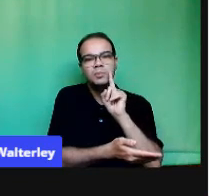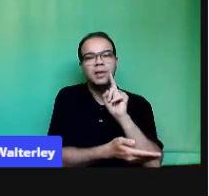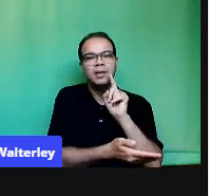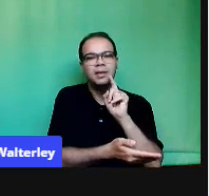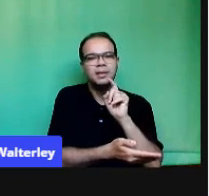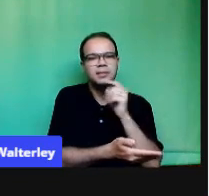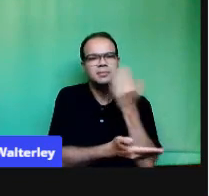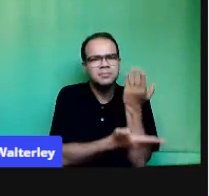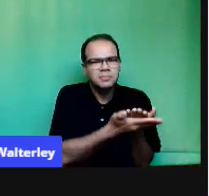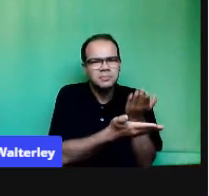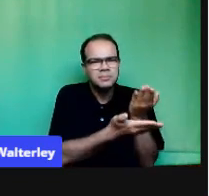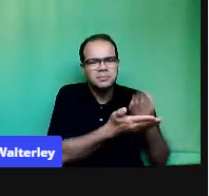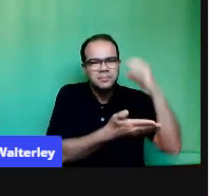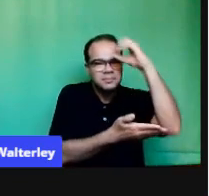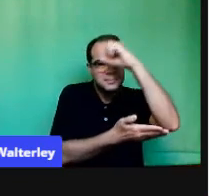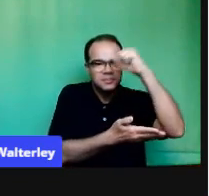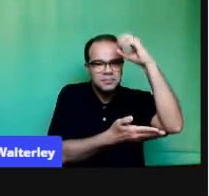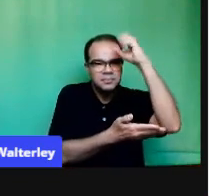favor,